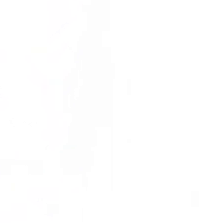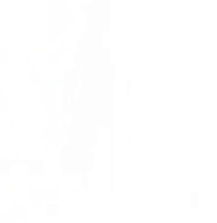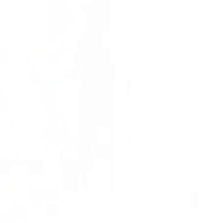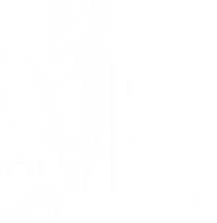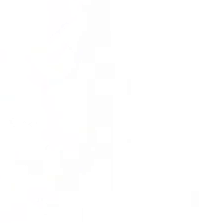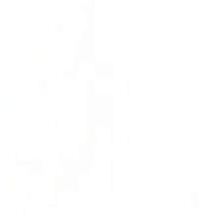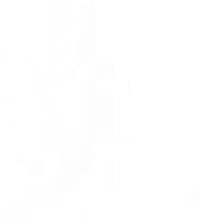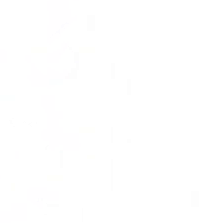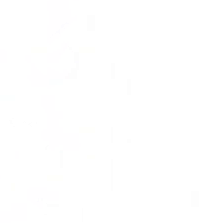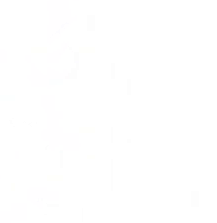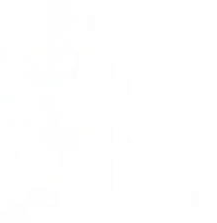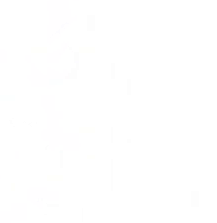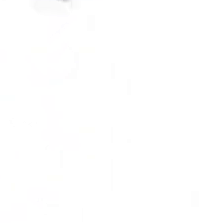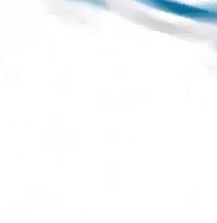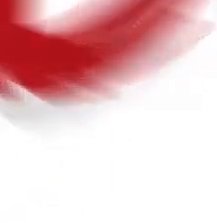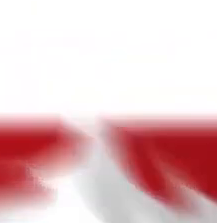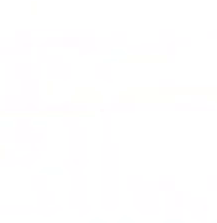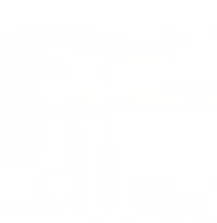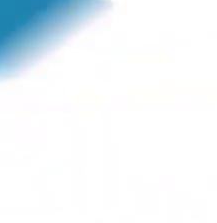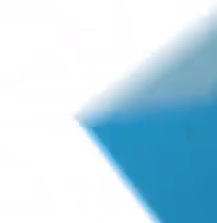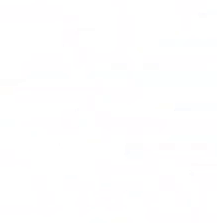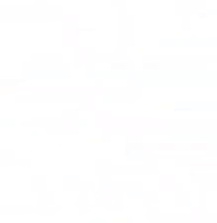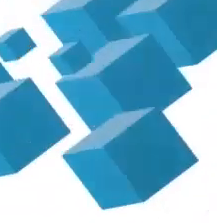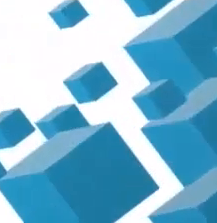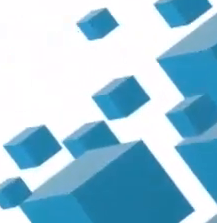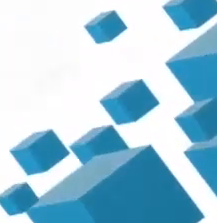é Jatec.